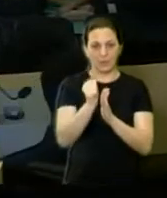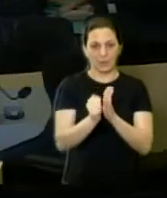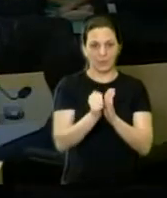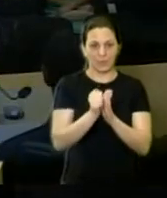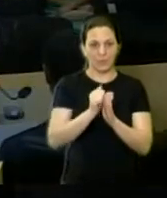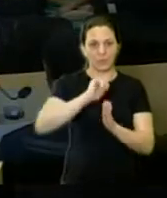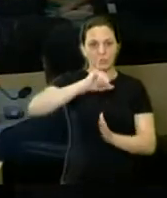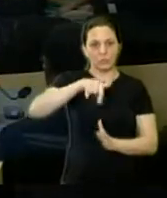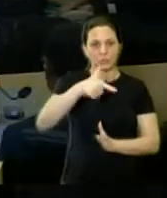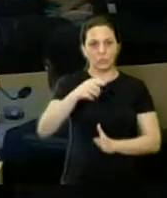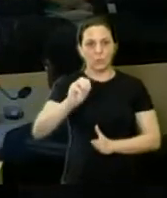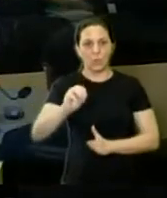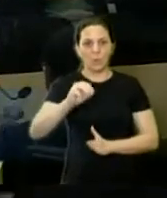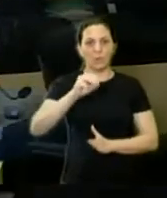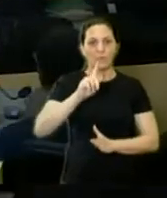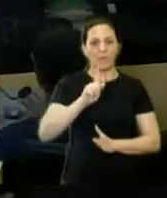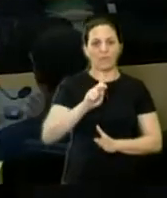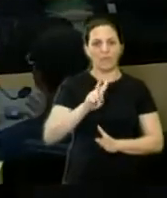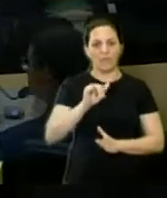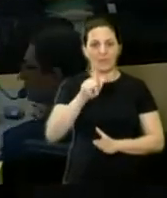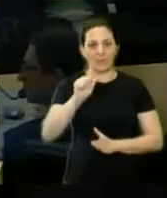João Milani Veiga.